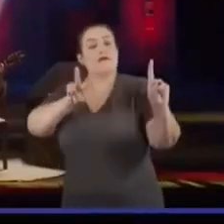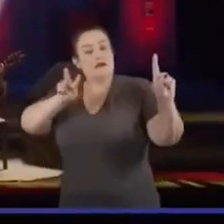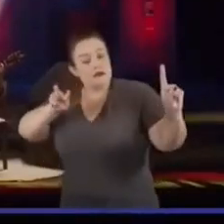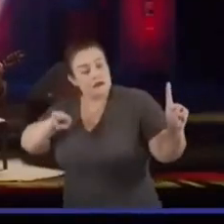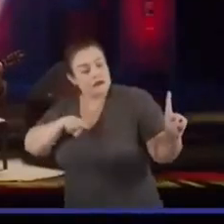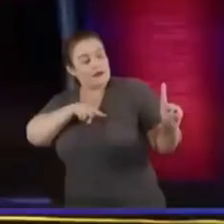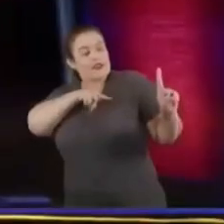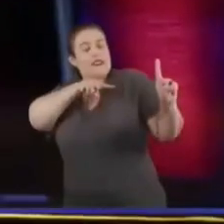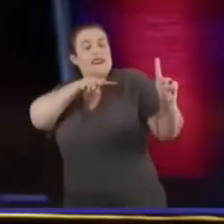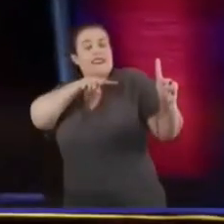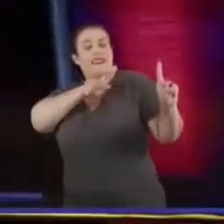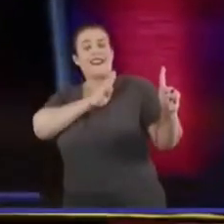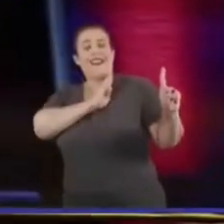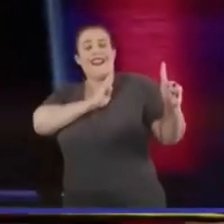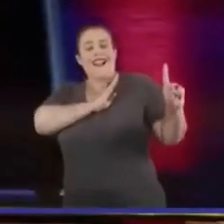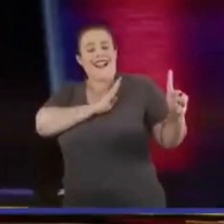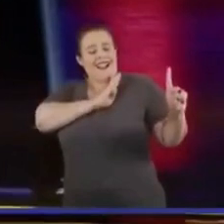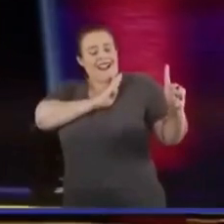bate